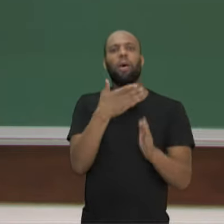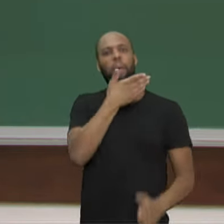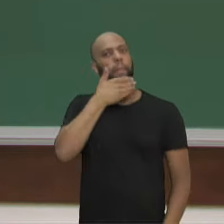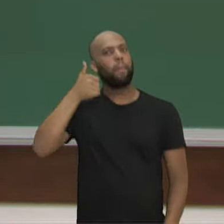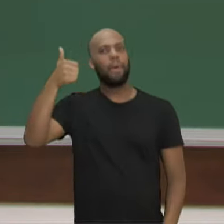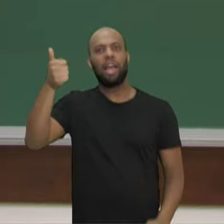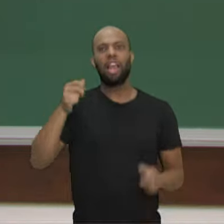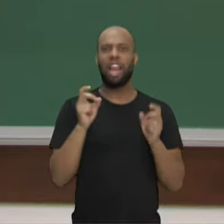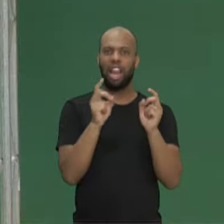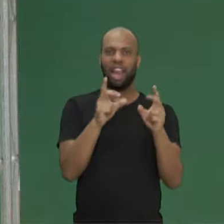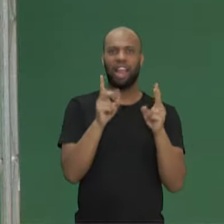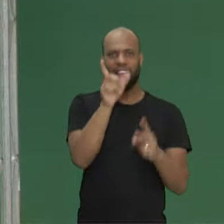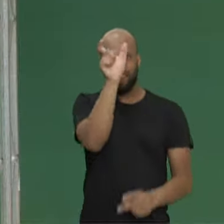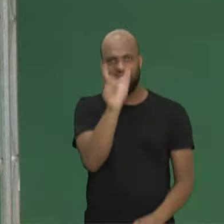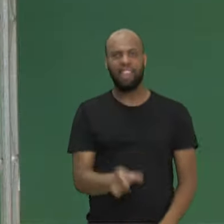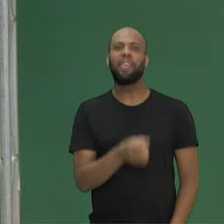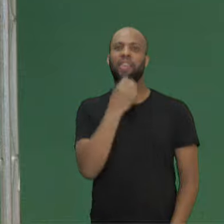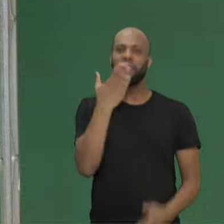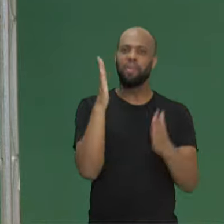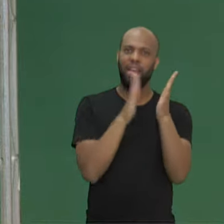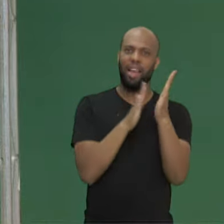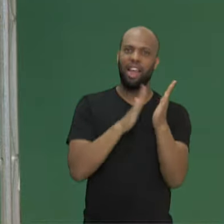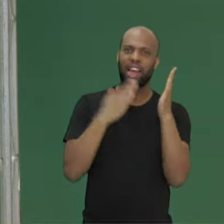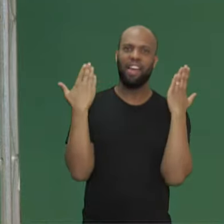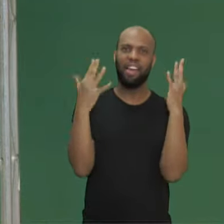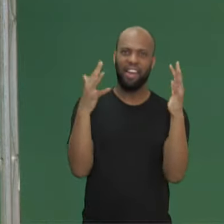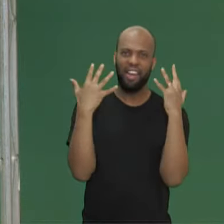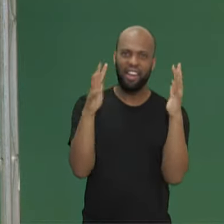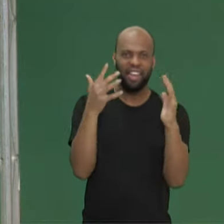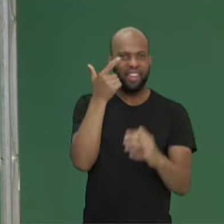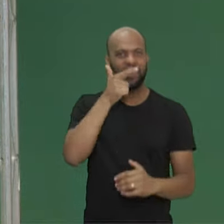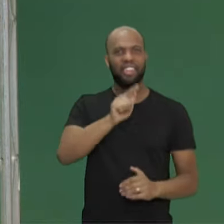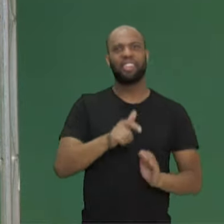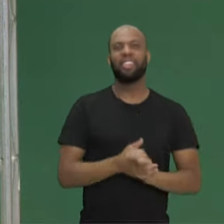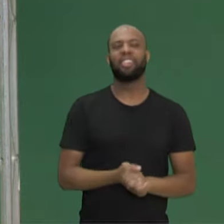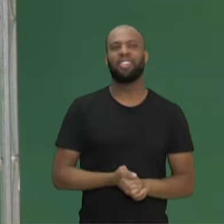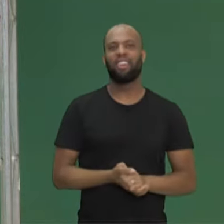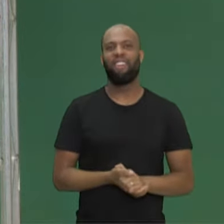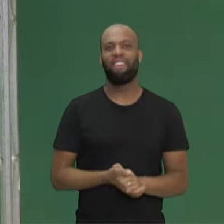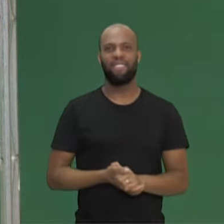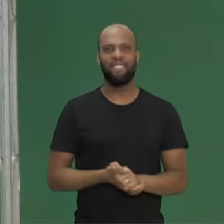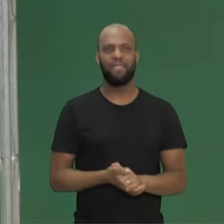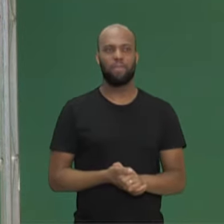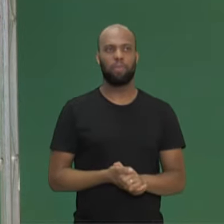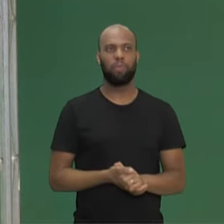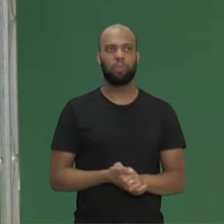vendedor. Muito bem, né? Muito bem, Amarildo, parabéns. Valeu, Bruno.